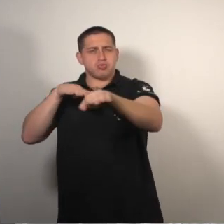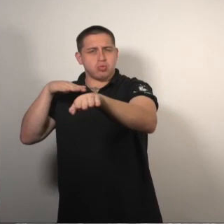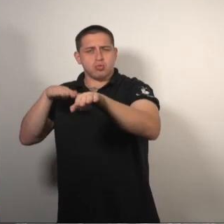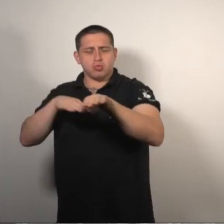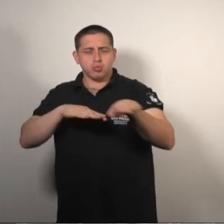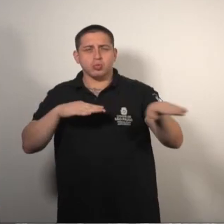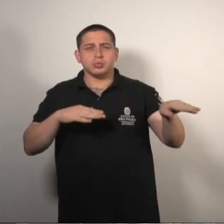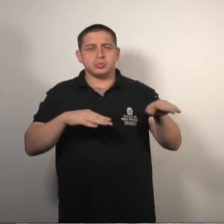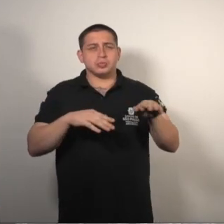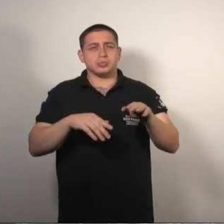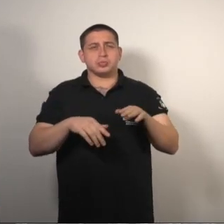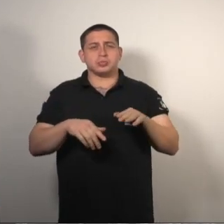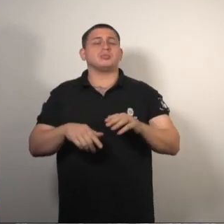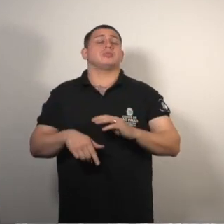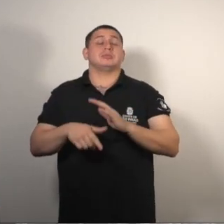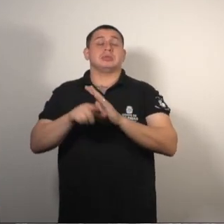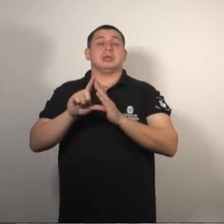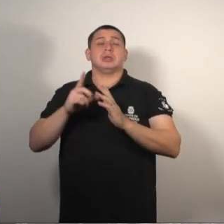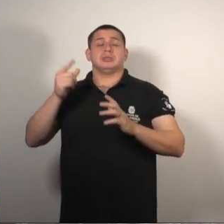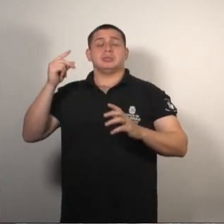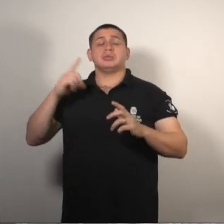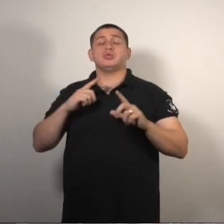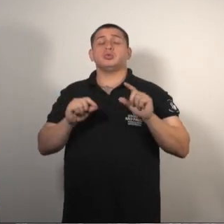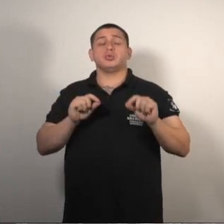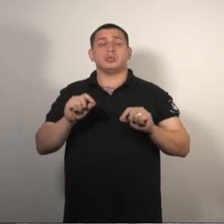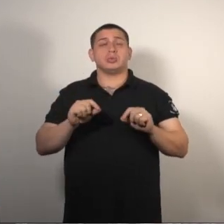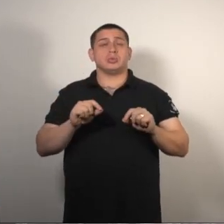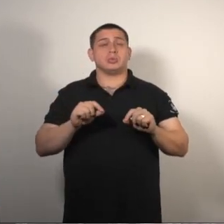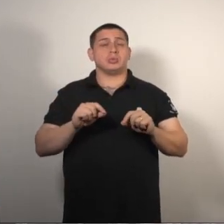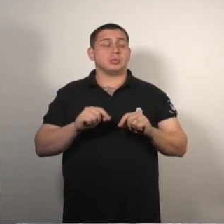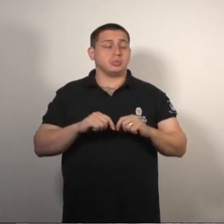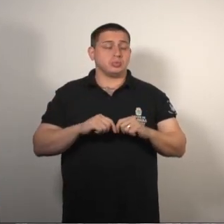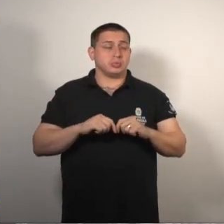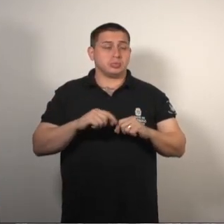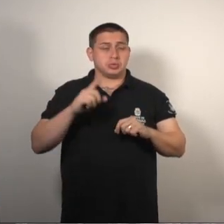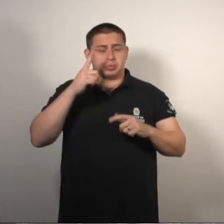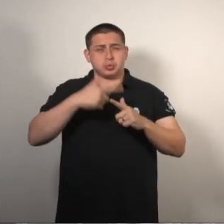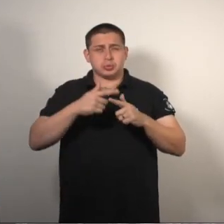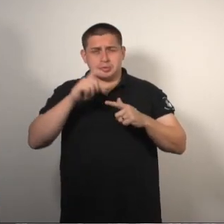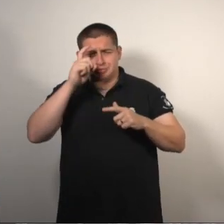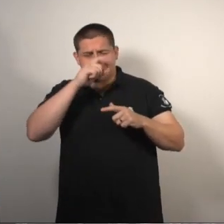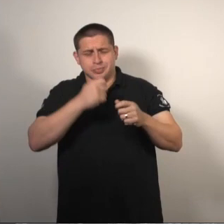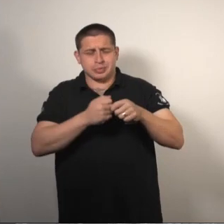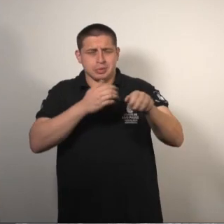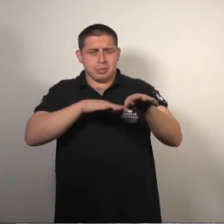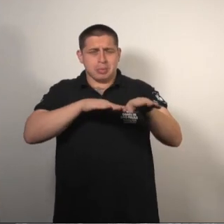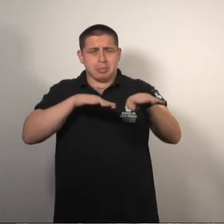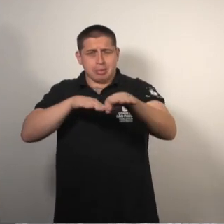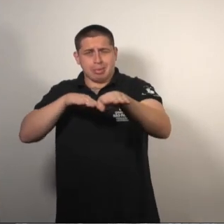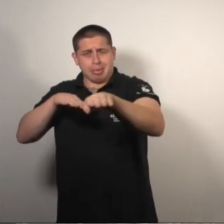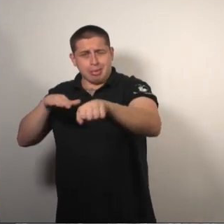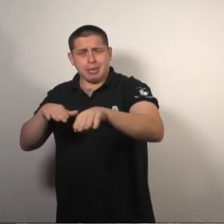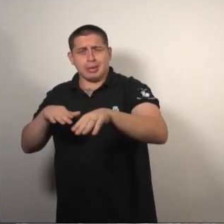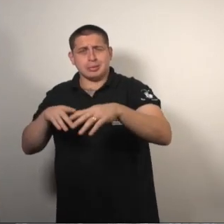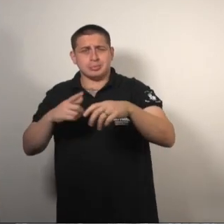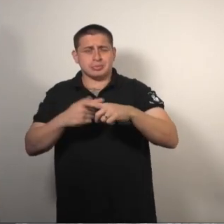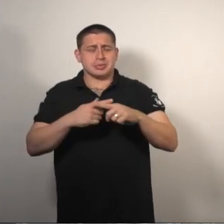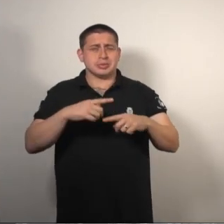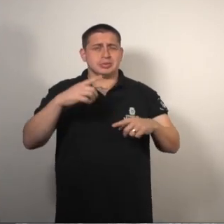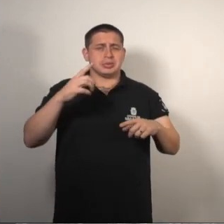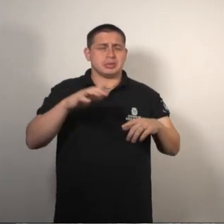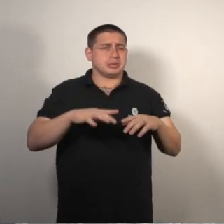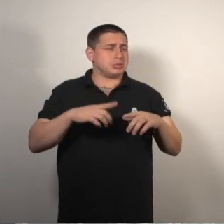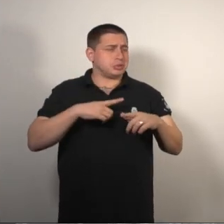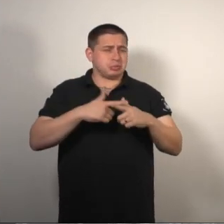passado recente, o problema da T5, que foi colapsada, interditou, causou um transtorno muito grande na